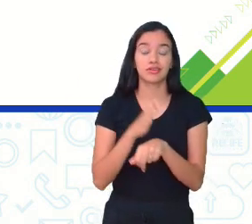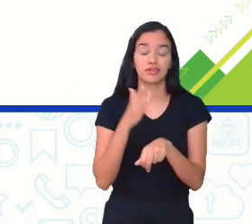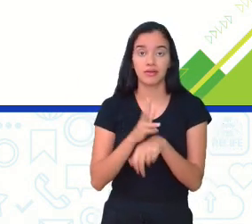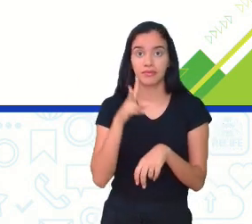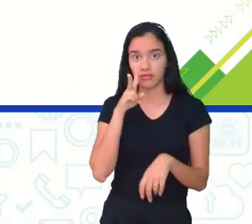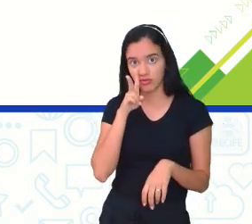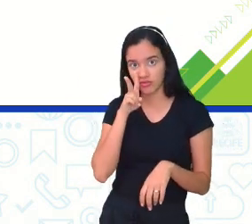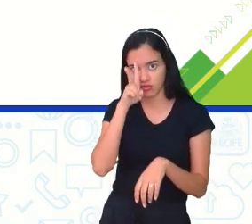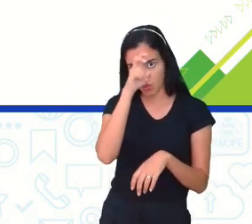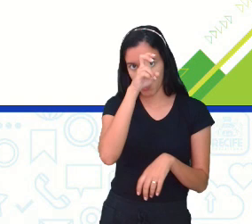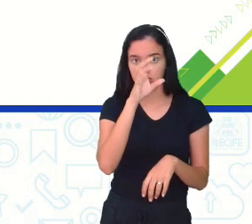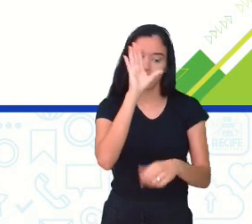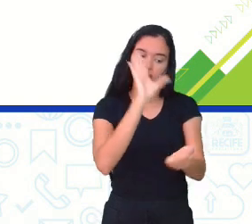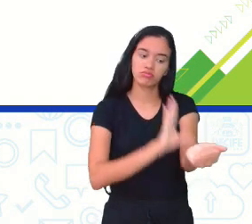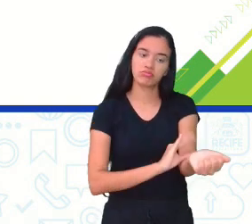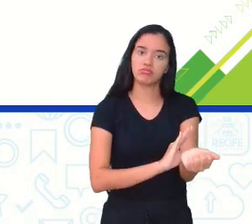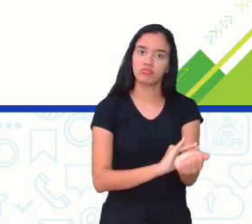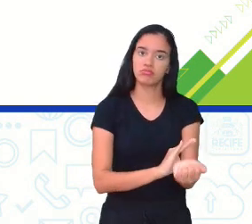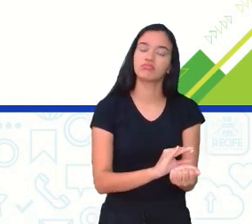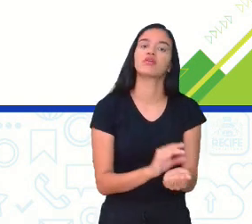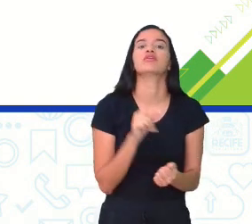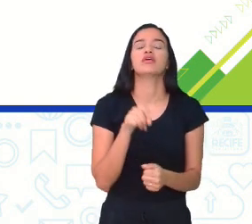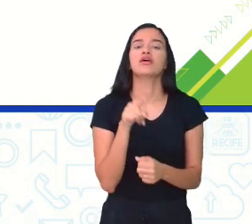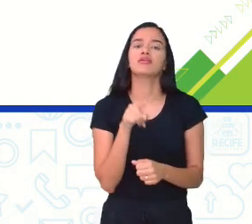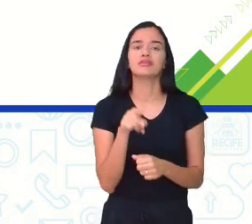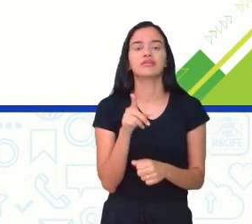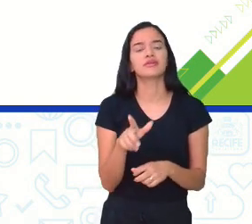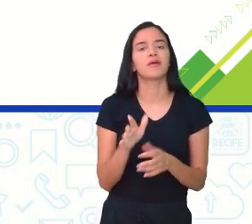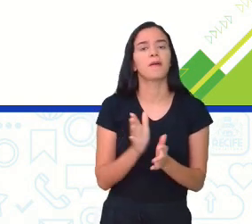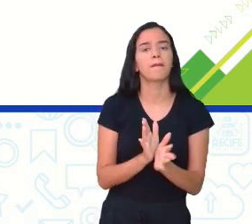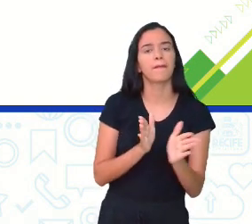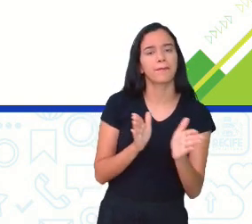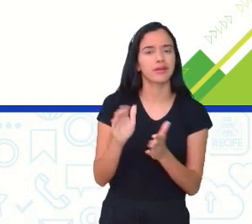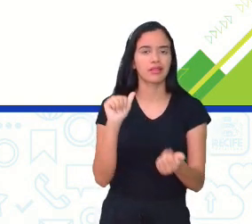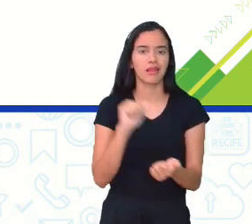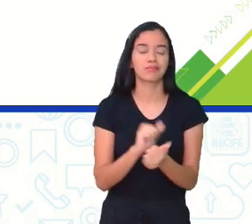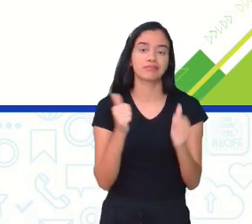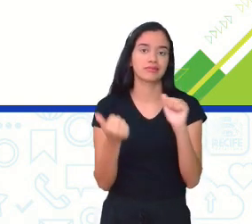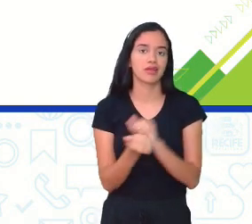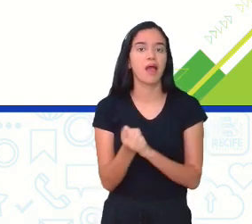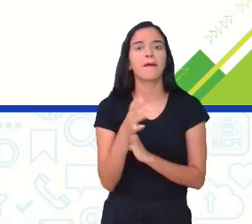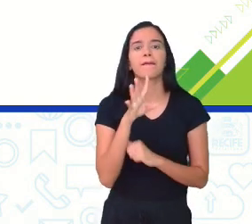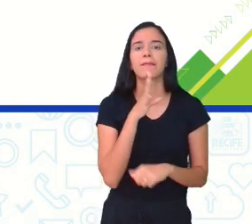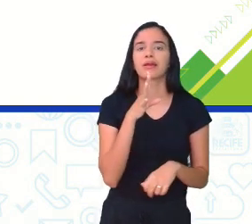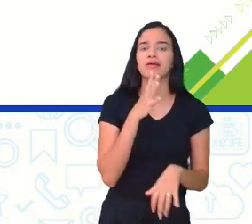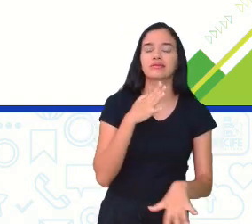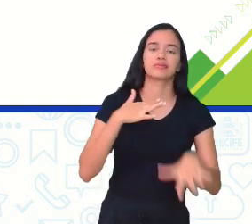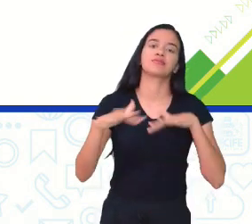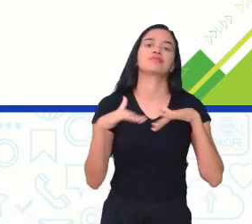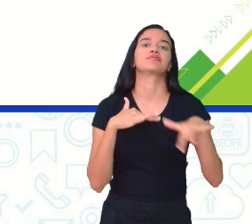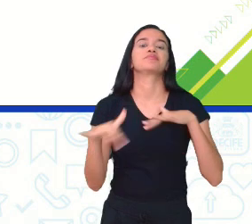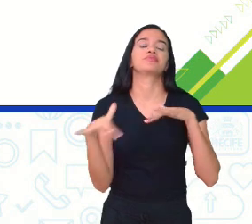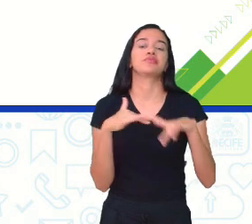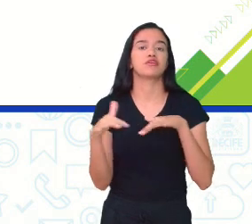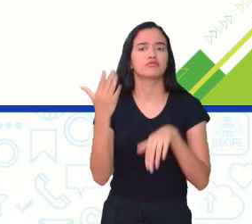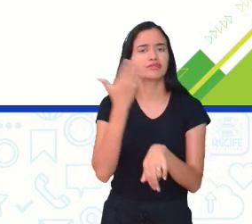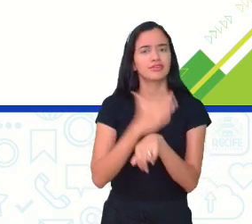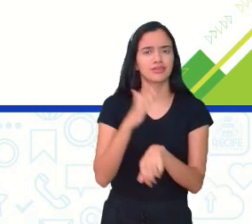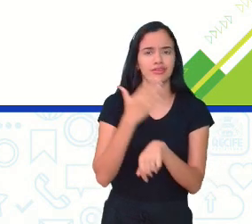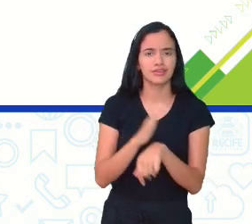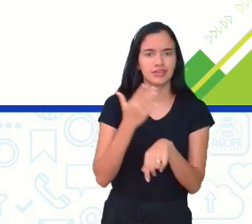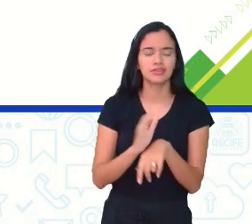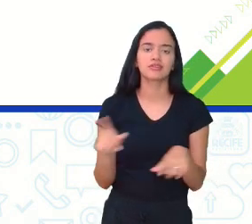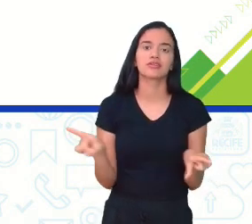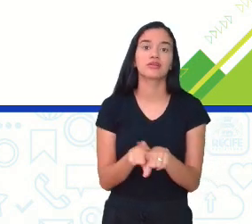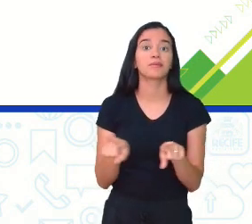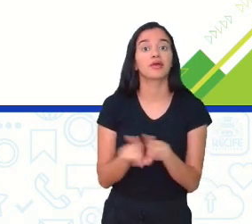a gente chama de musculação, você vai passar por um período de adaptação, né, para conhecer os movimentos, conhecer os exercícios.